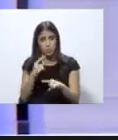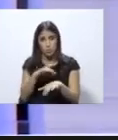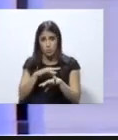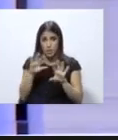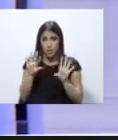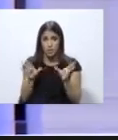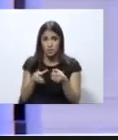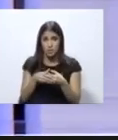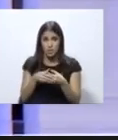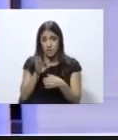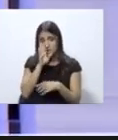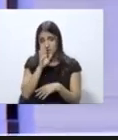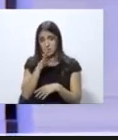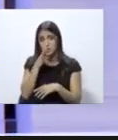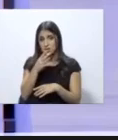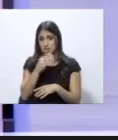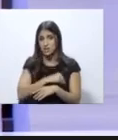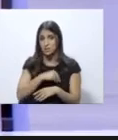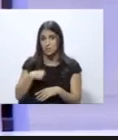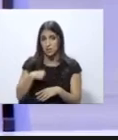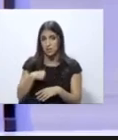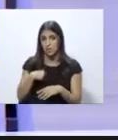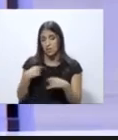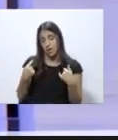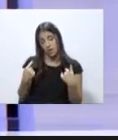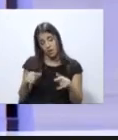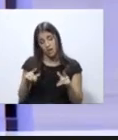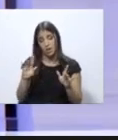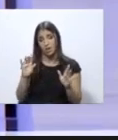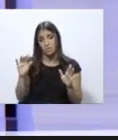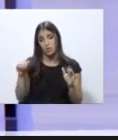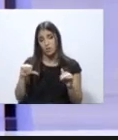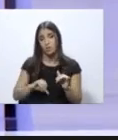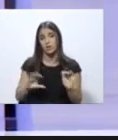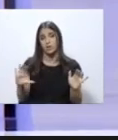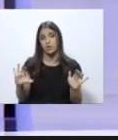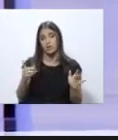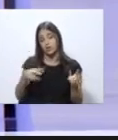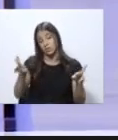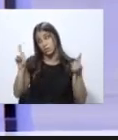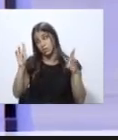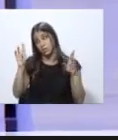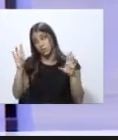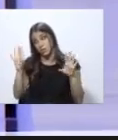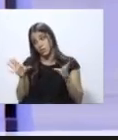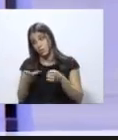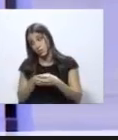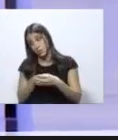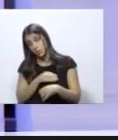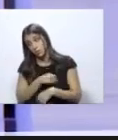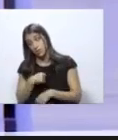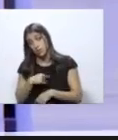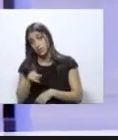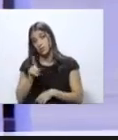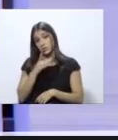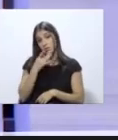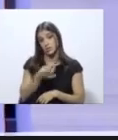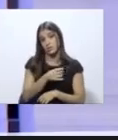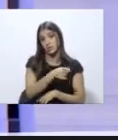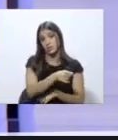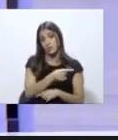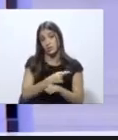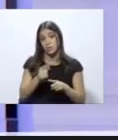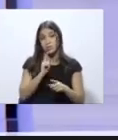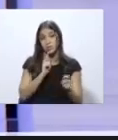decidisse ser médico, era bem mais preocupante. Era bem... Esperemos é que as autoridades da medicina não permitissem isso. Porque as do jornalismo